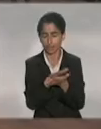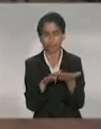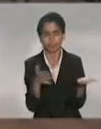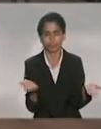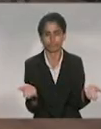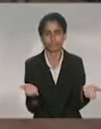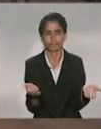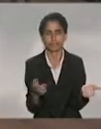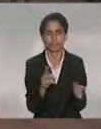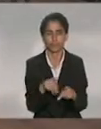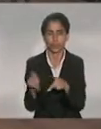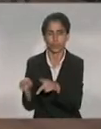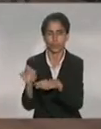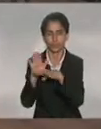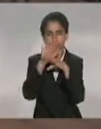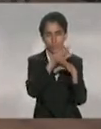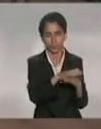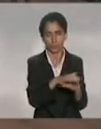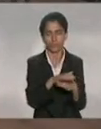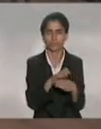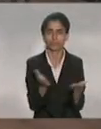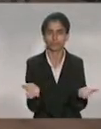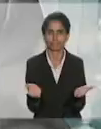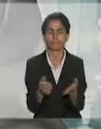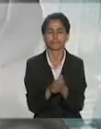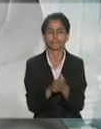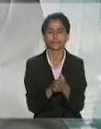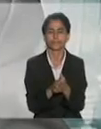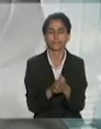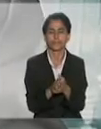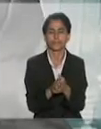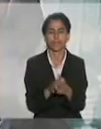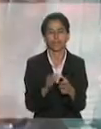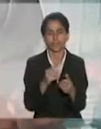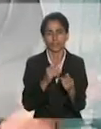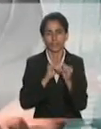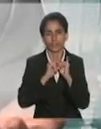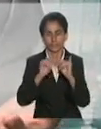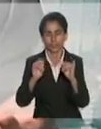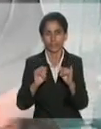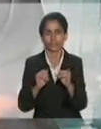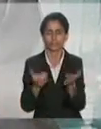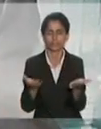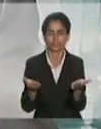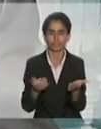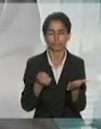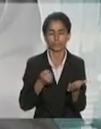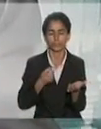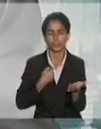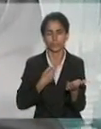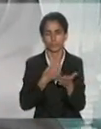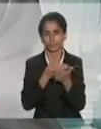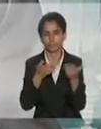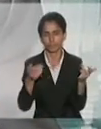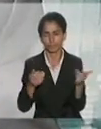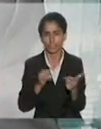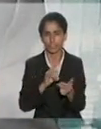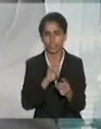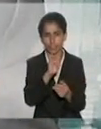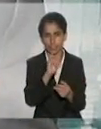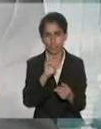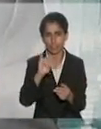só, aqui na abertura do nosso programa, eu falei de indicadores, né? Se a